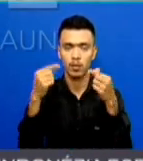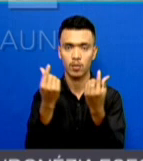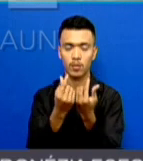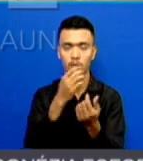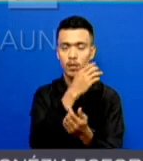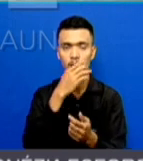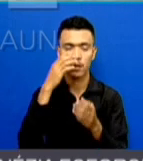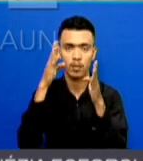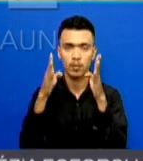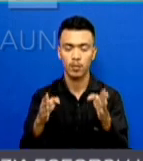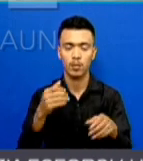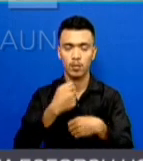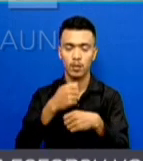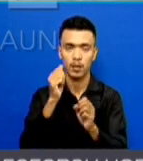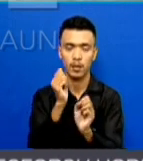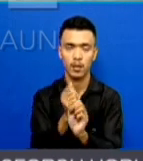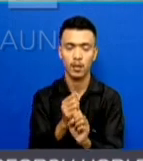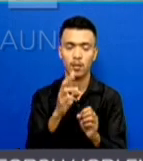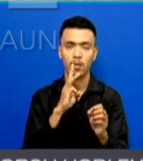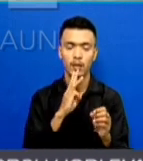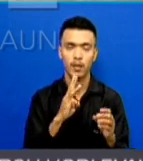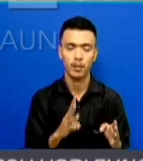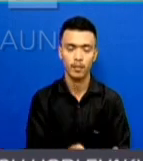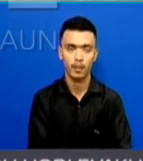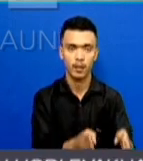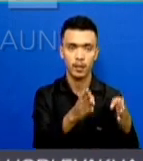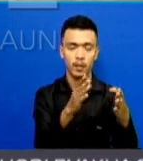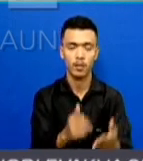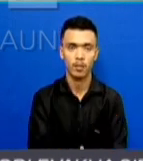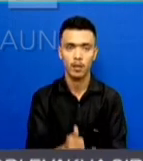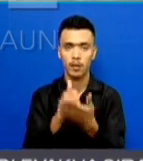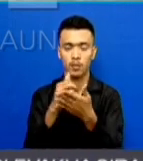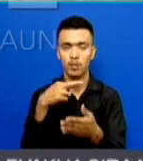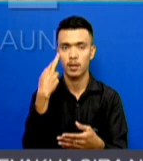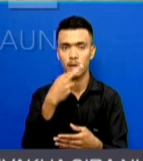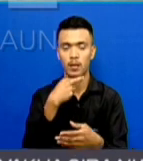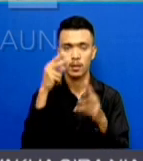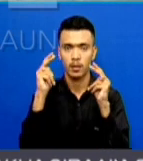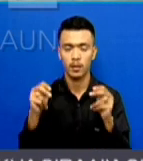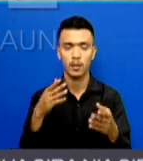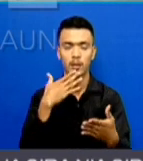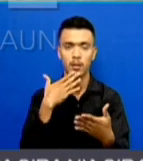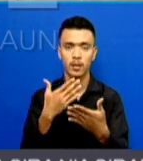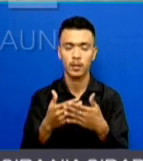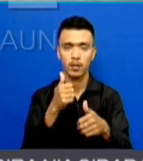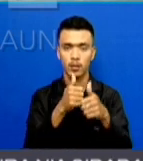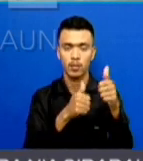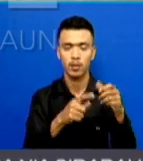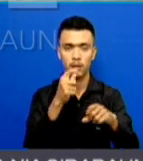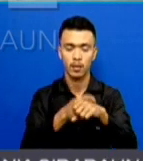halo produção. Hadi zine sistema irrigação sira, para itel contribui ba itine natar sene tem que tem que funciona tur tempo nebe